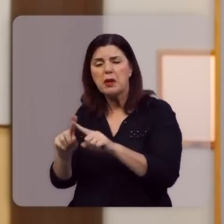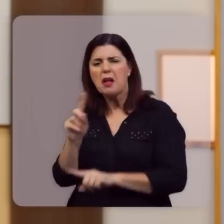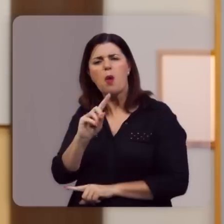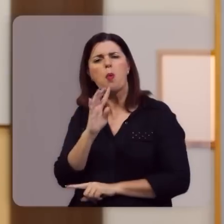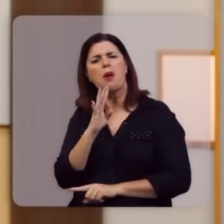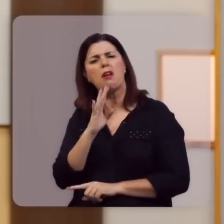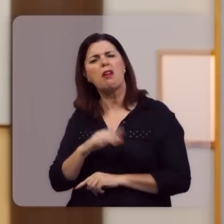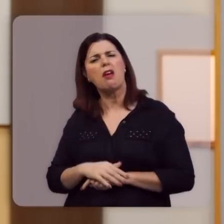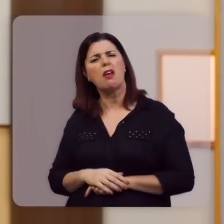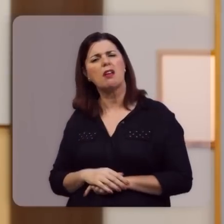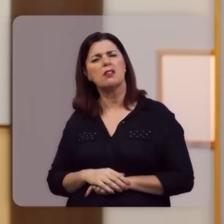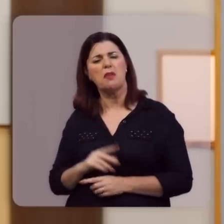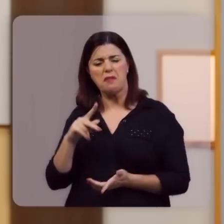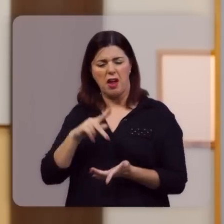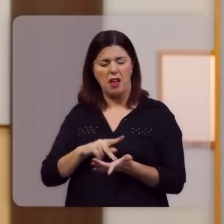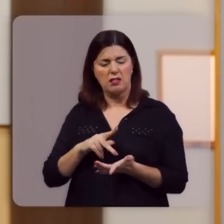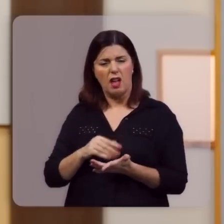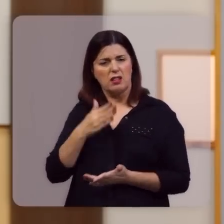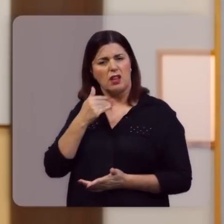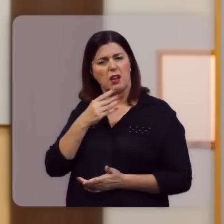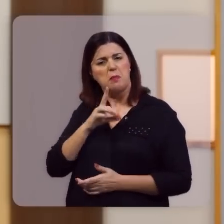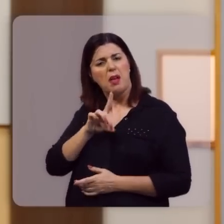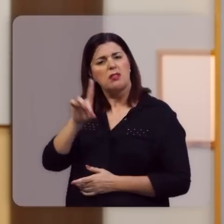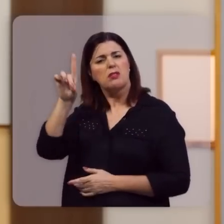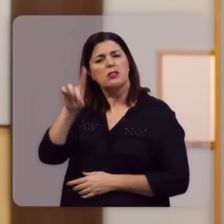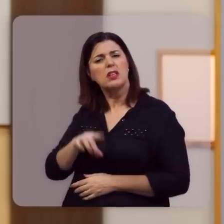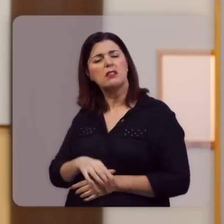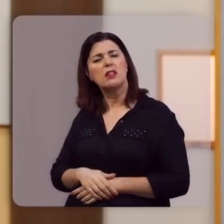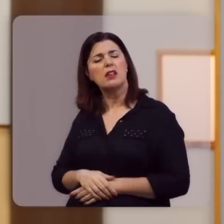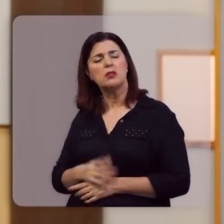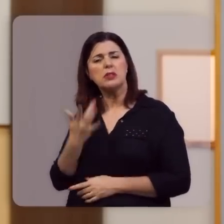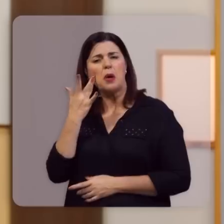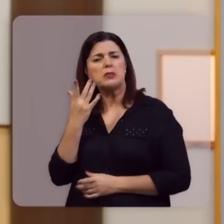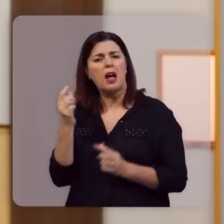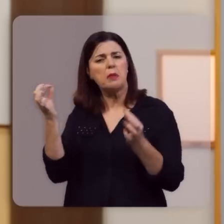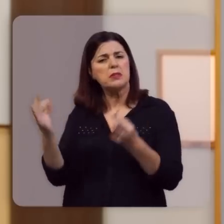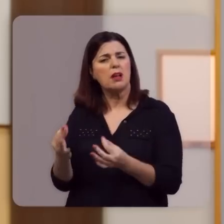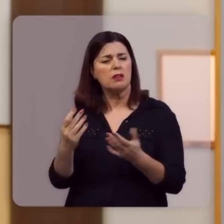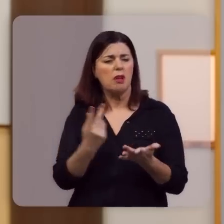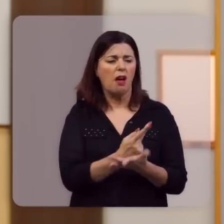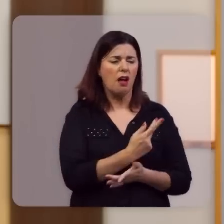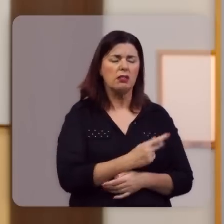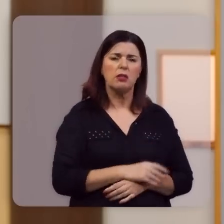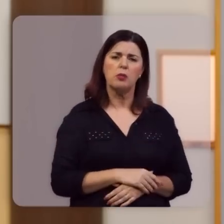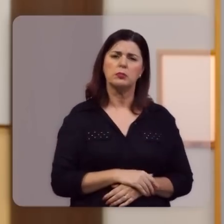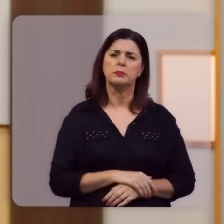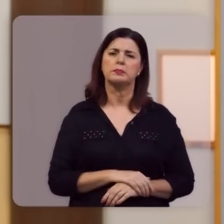não conhece o verdadeiro alimento, não sabe discernir entre o certo e o errado.